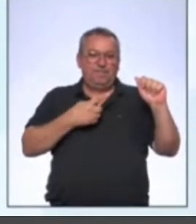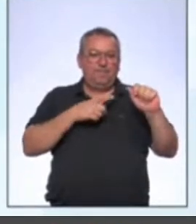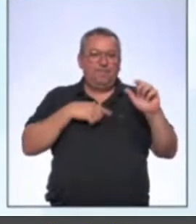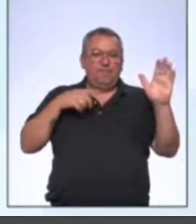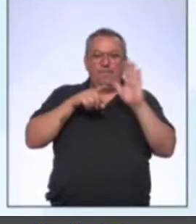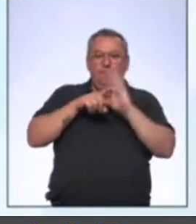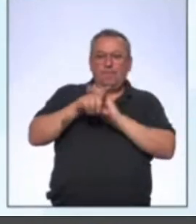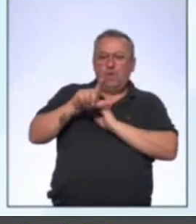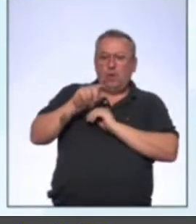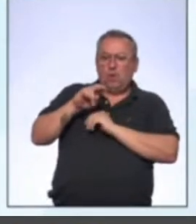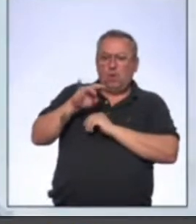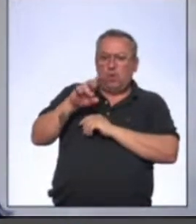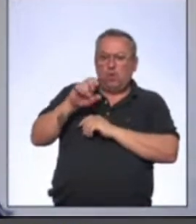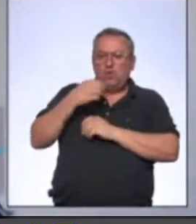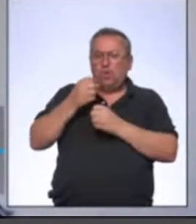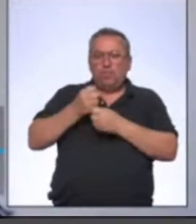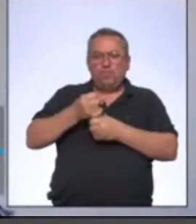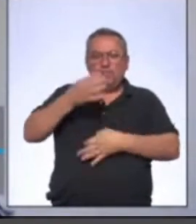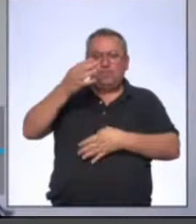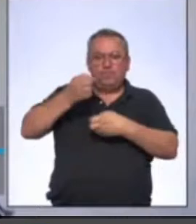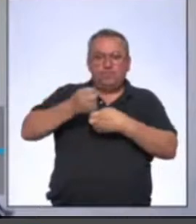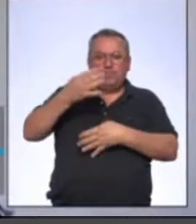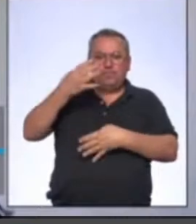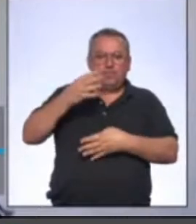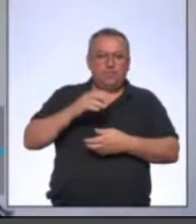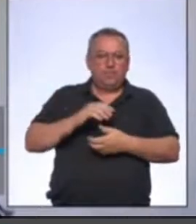para a Lourdes, como é que estamos aí, Lourdes?